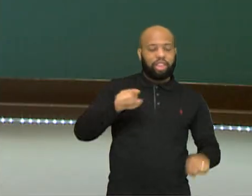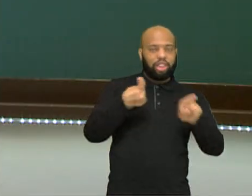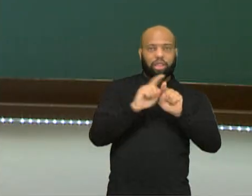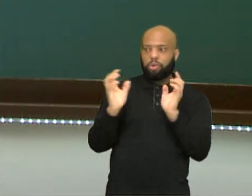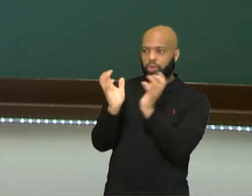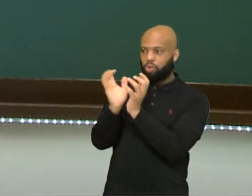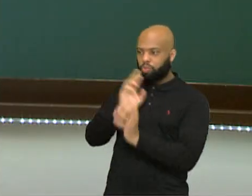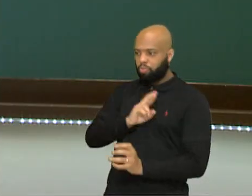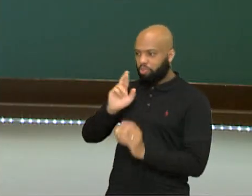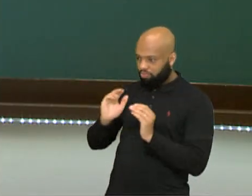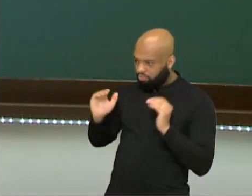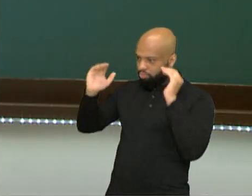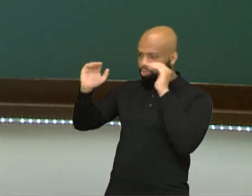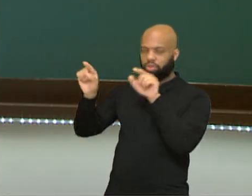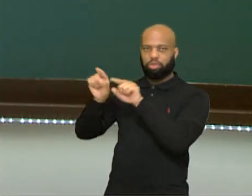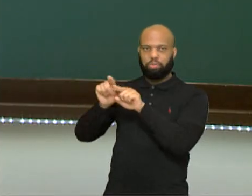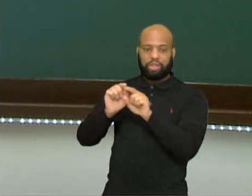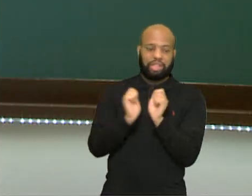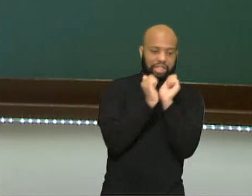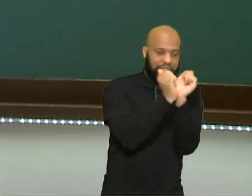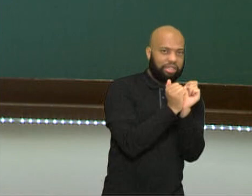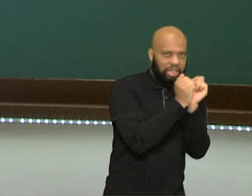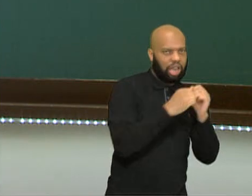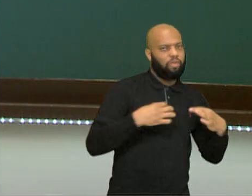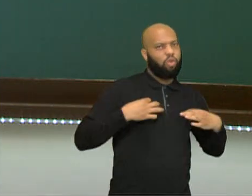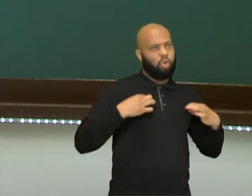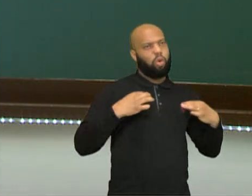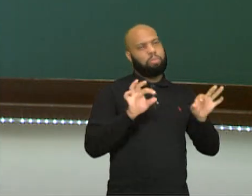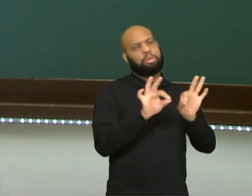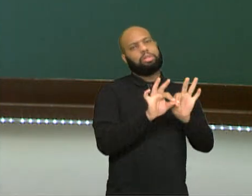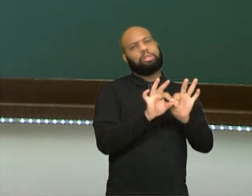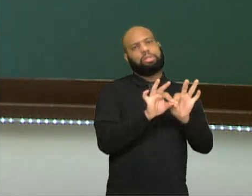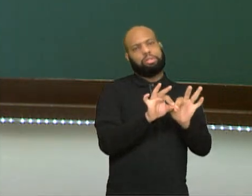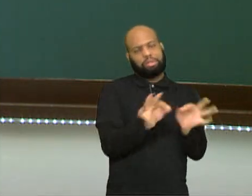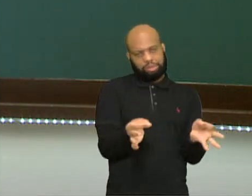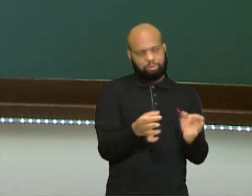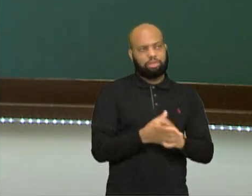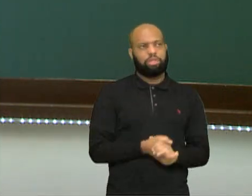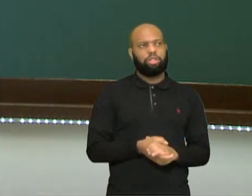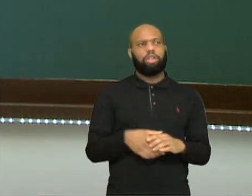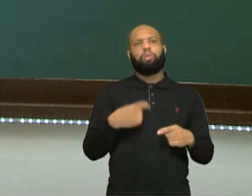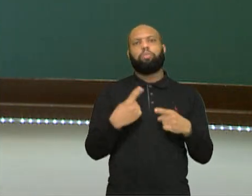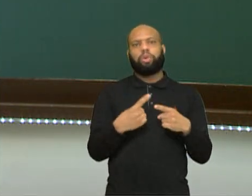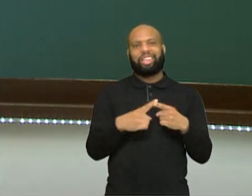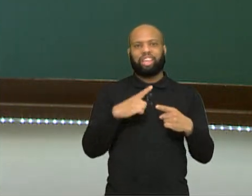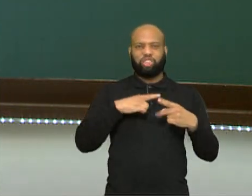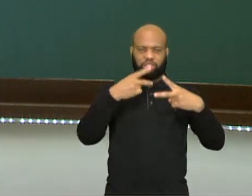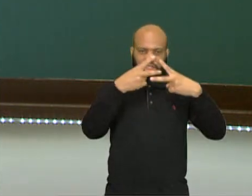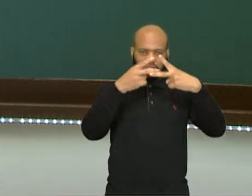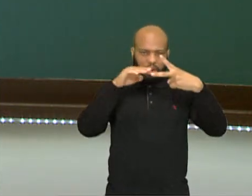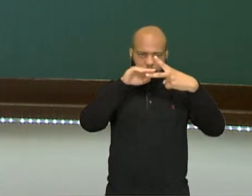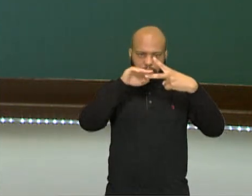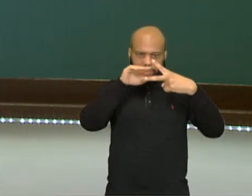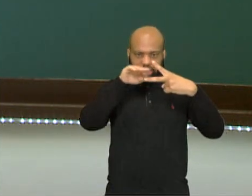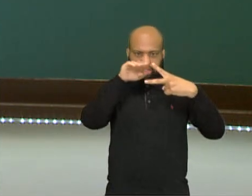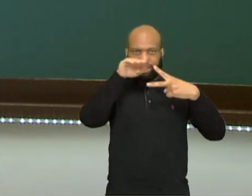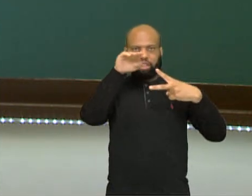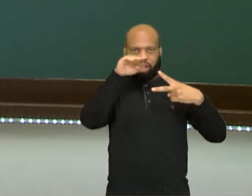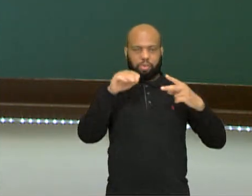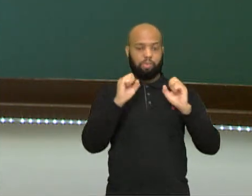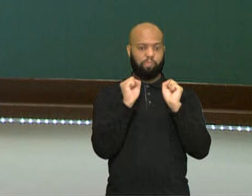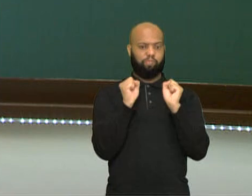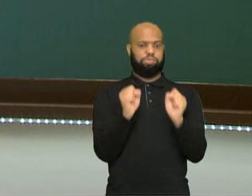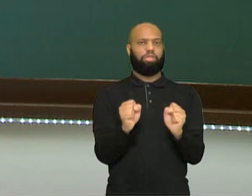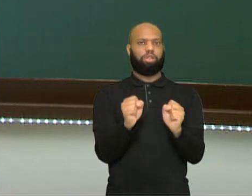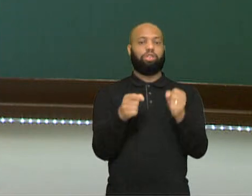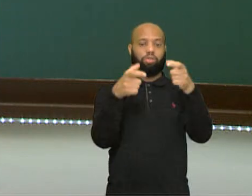detalhes e adereços. Escravos possuíam vestes bem simples, né? Até pela pirâmide, né, de